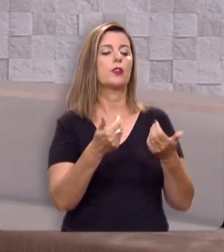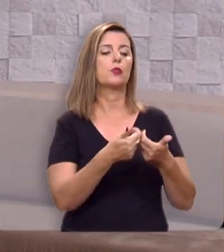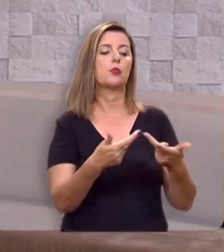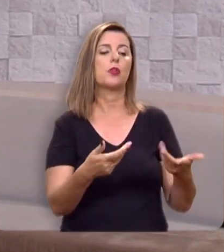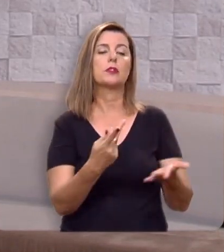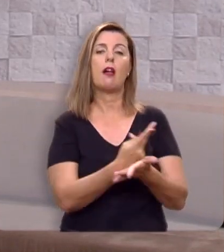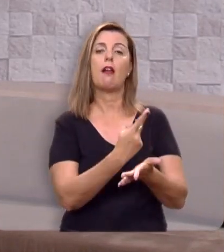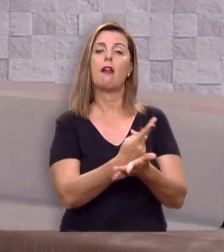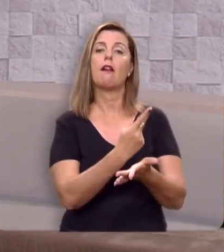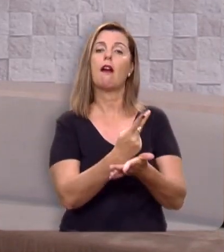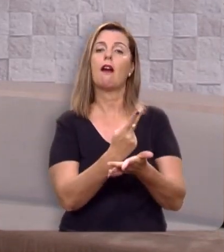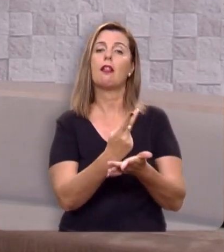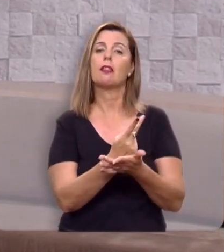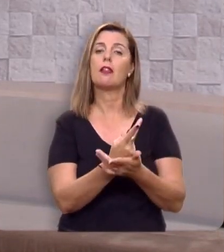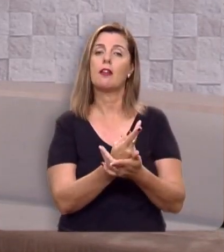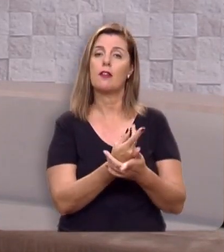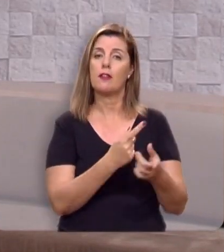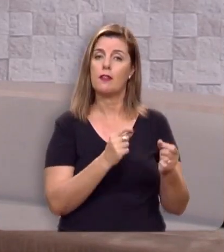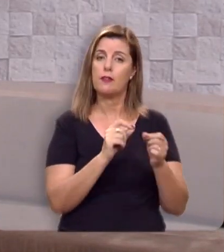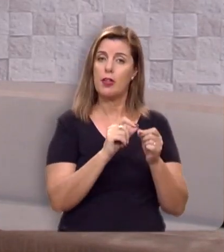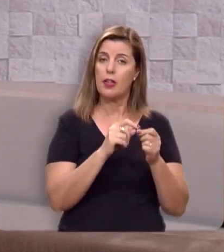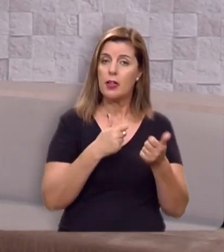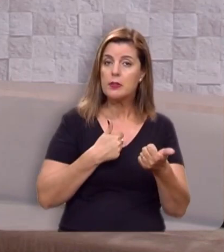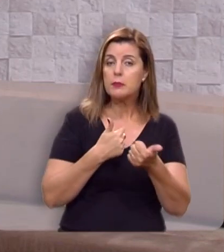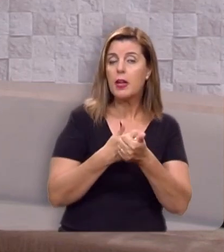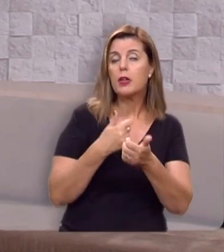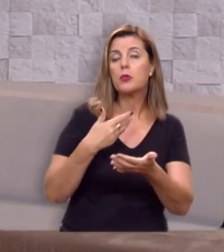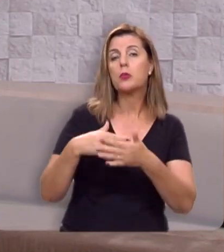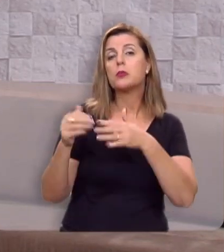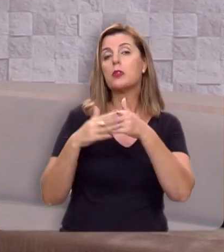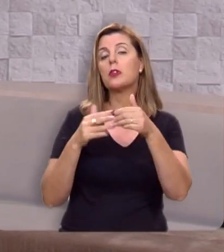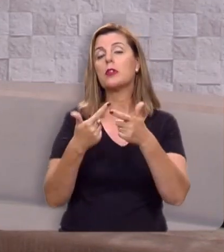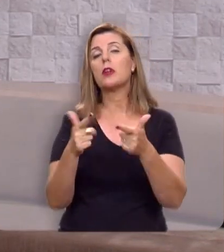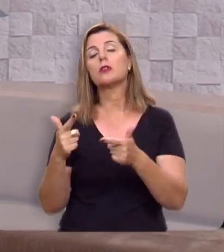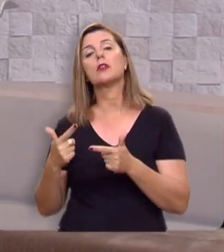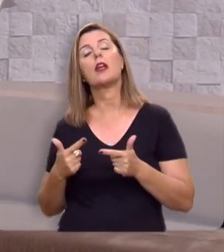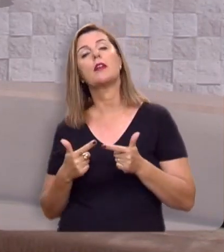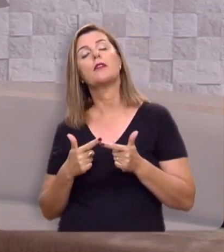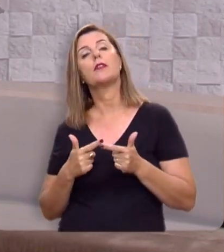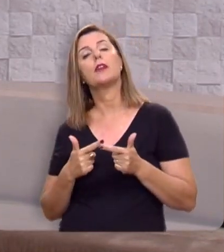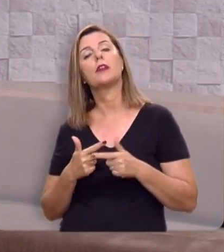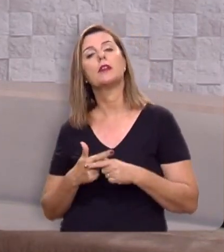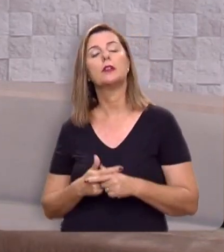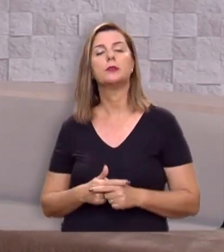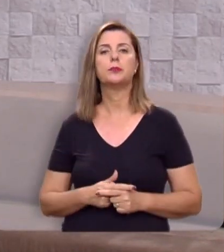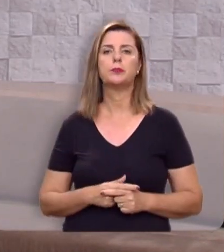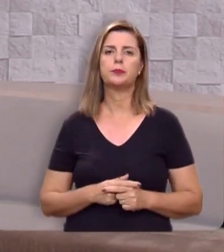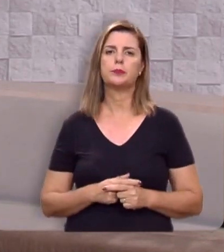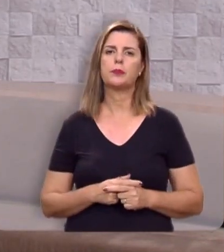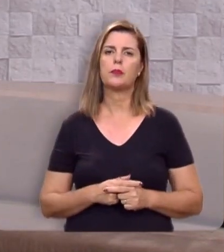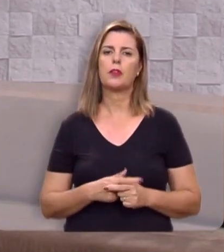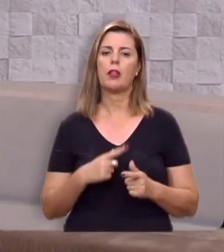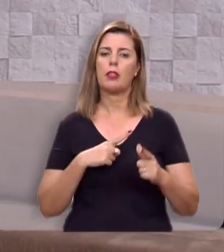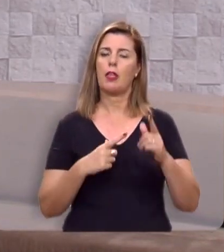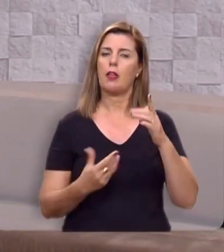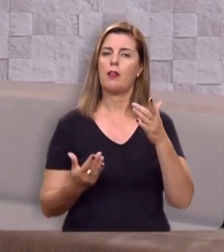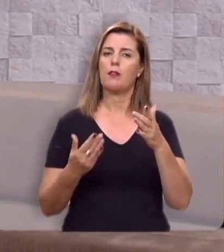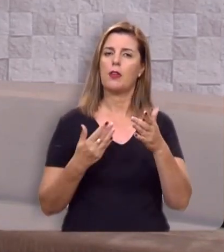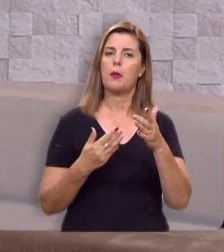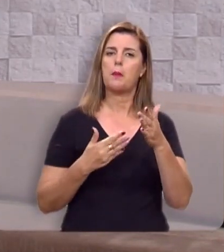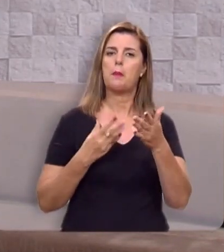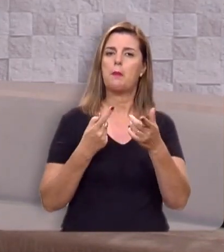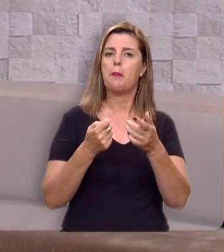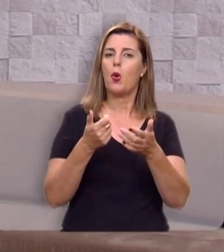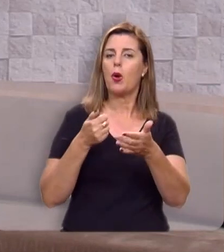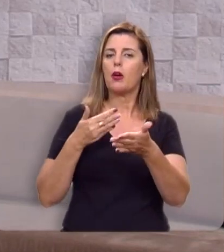madeira, palha e feno, que ao ser provado pelo fogo vai virar fumaça, cinza.